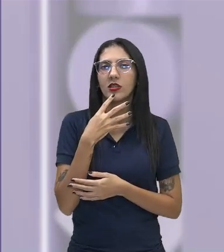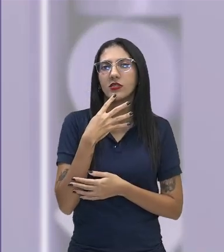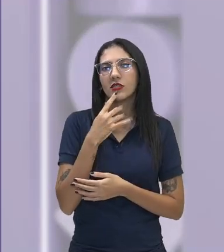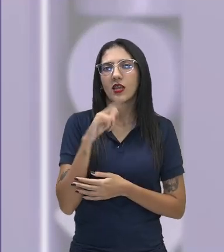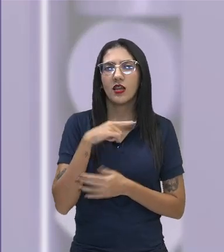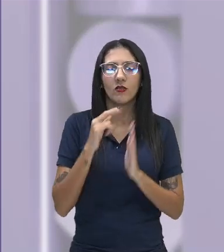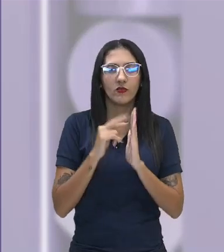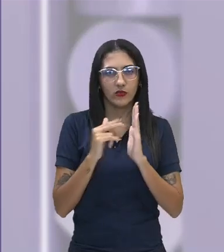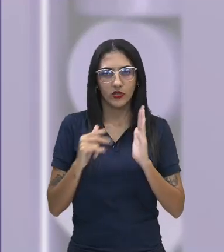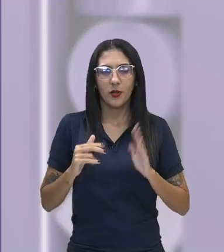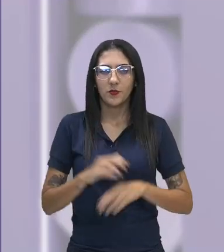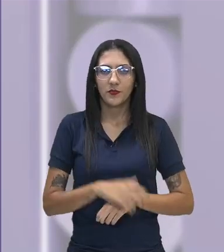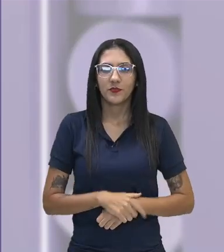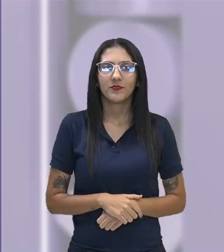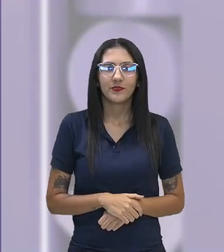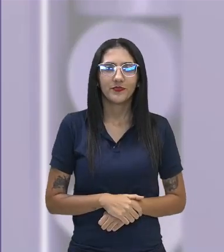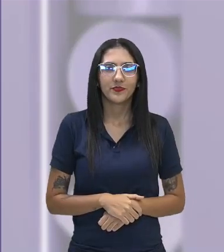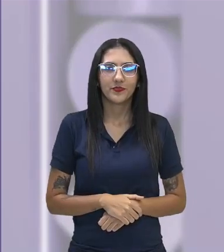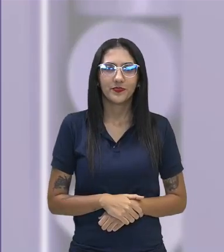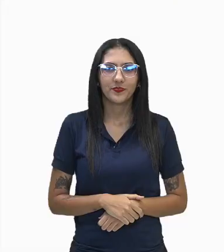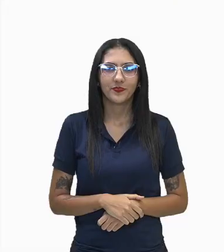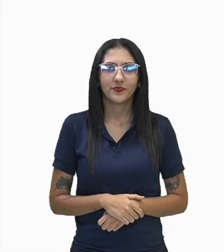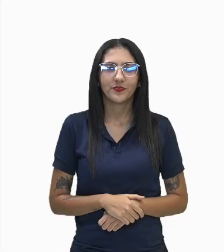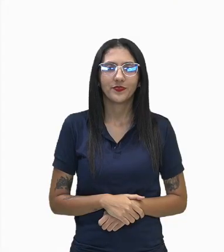com esta aula. Vamos lá.